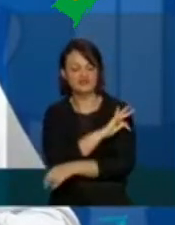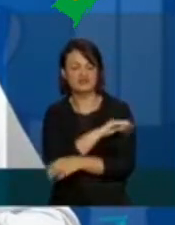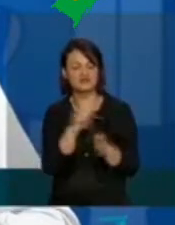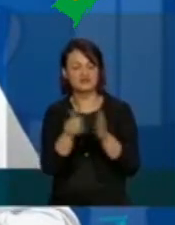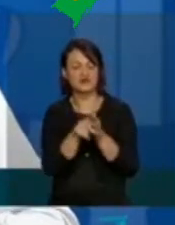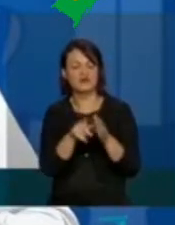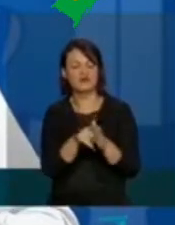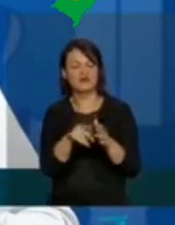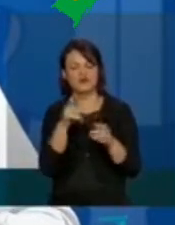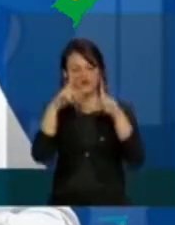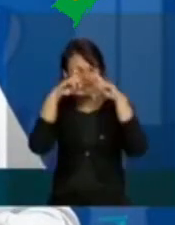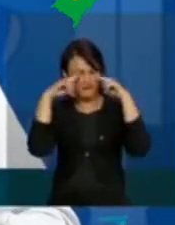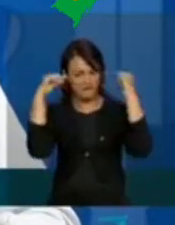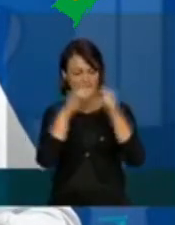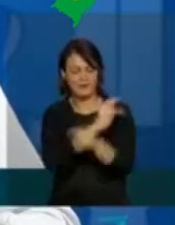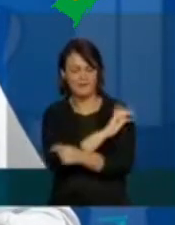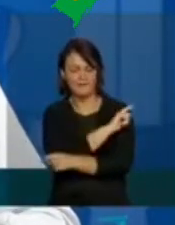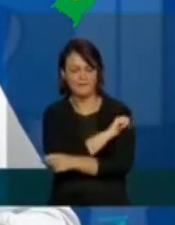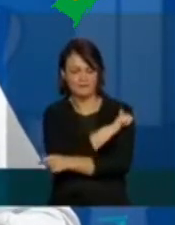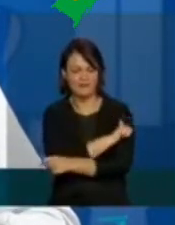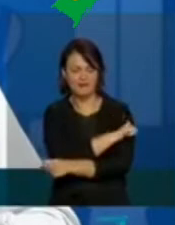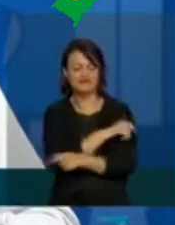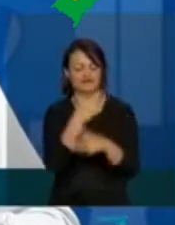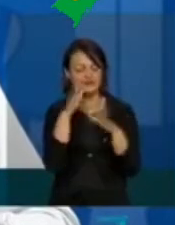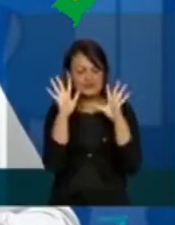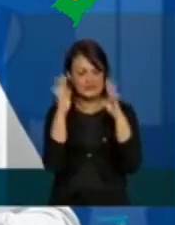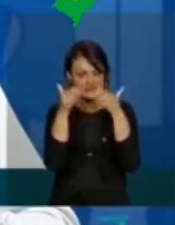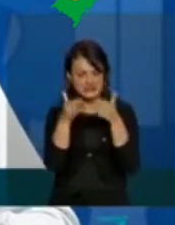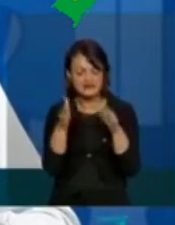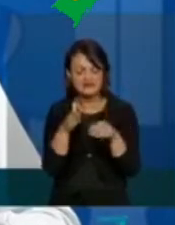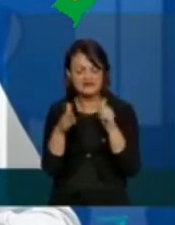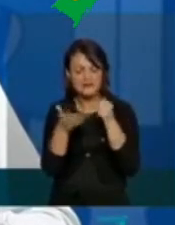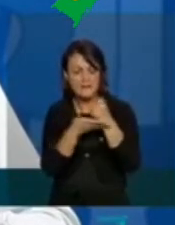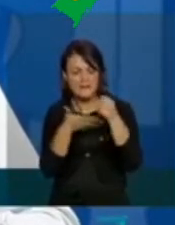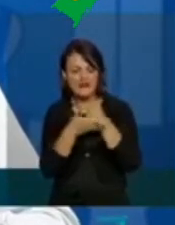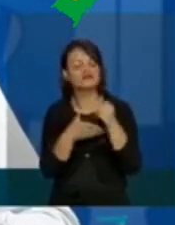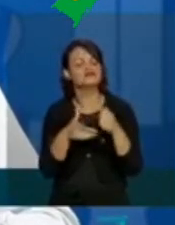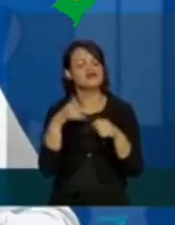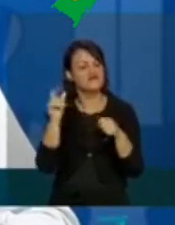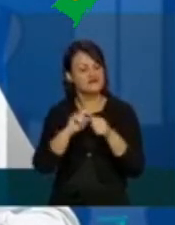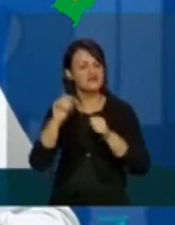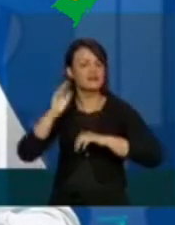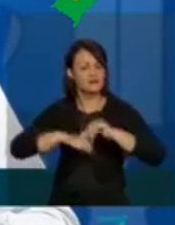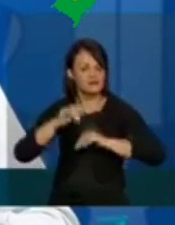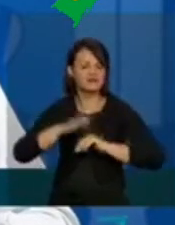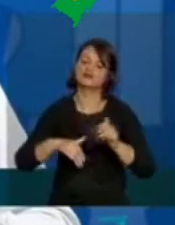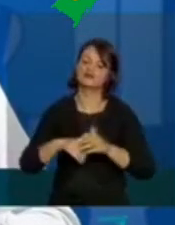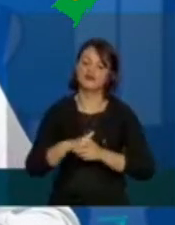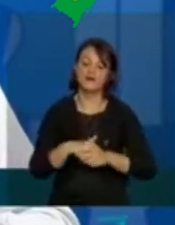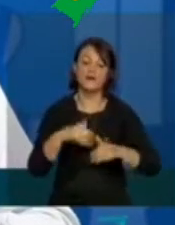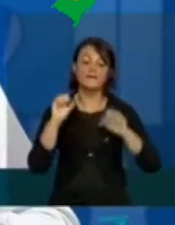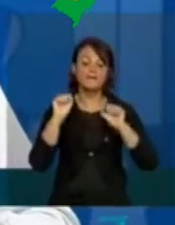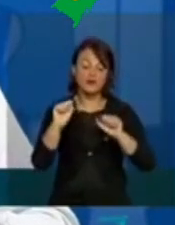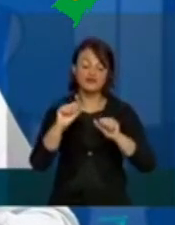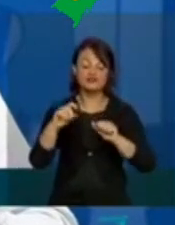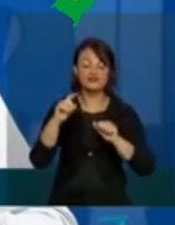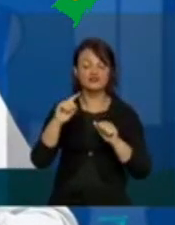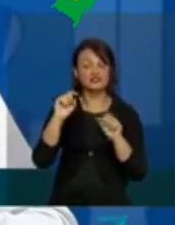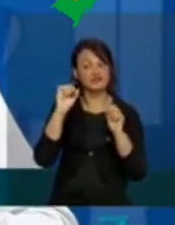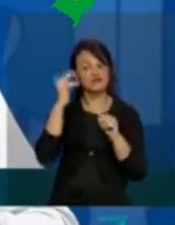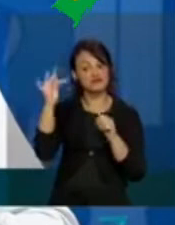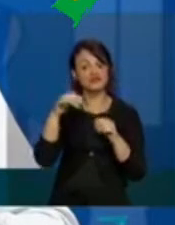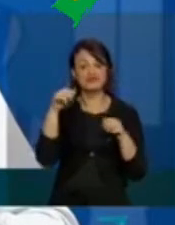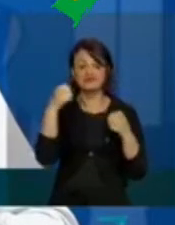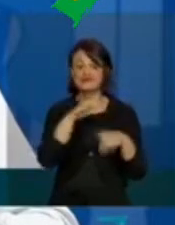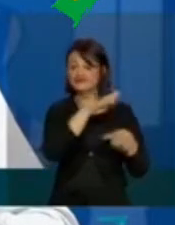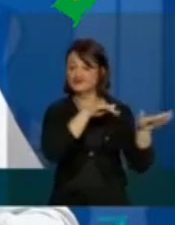enfermagem Brasil afora, que estão hoje na atenção básica, façam a capacitação. Pode ser que vocês sejam necessários